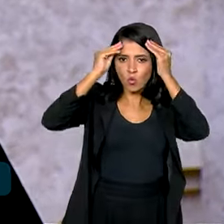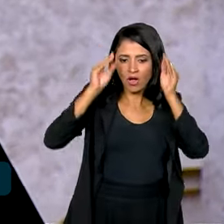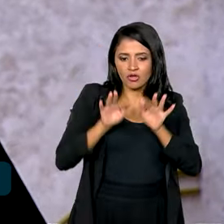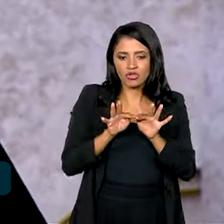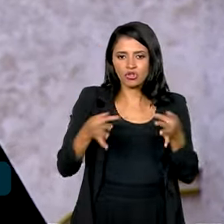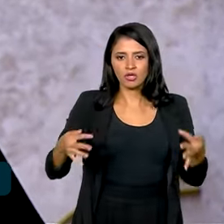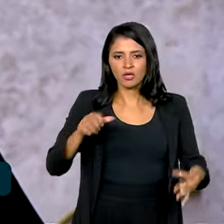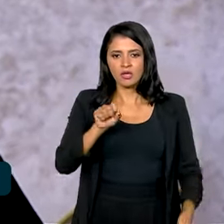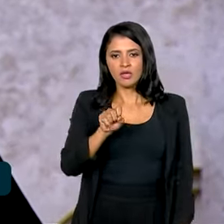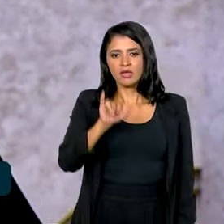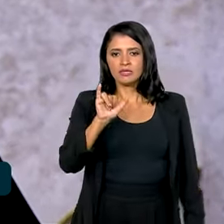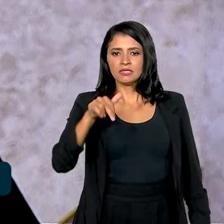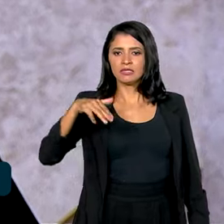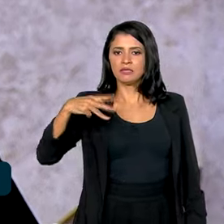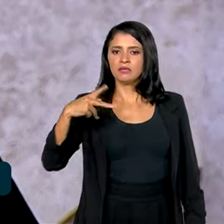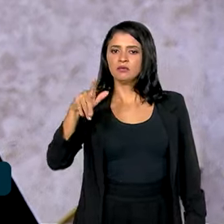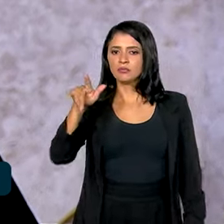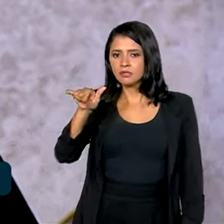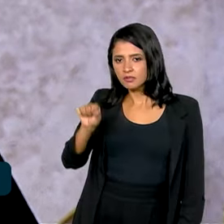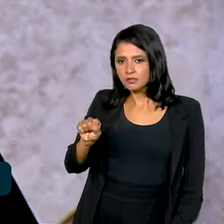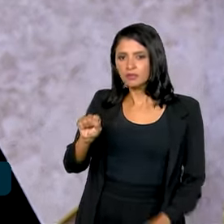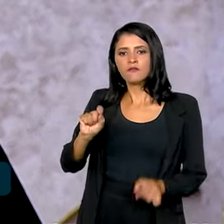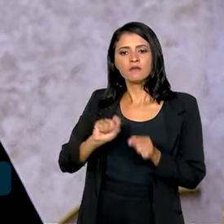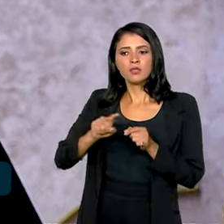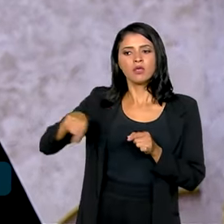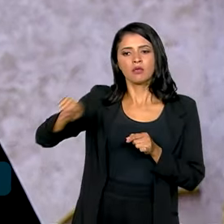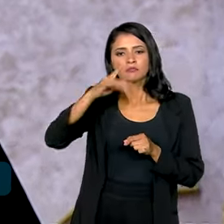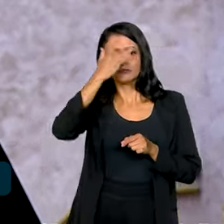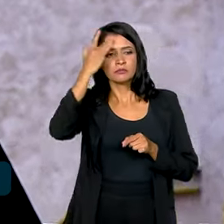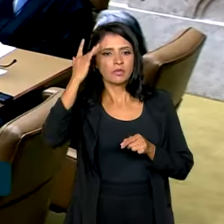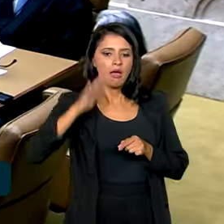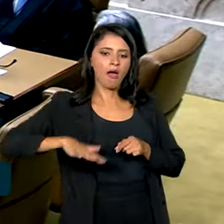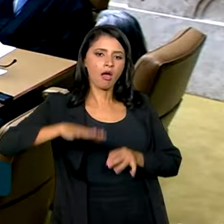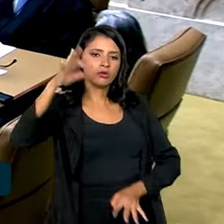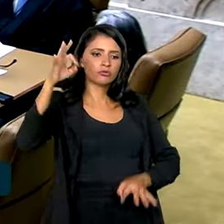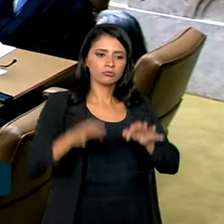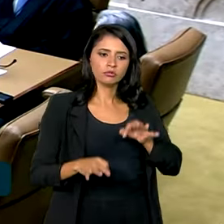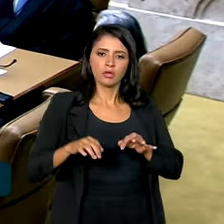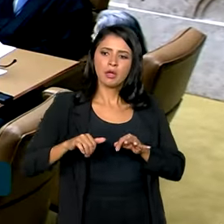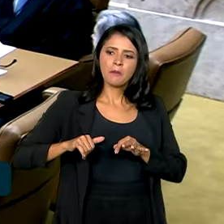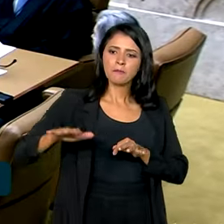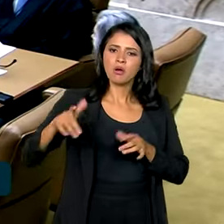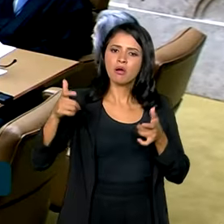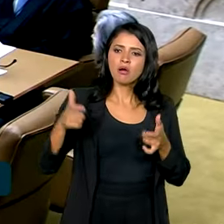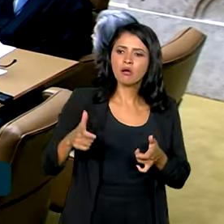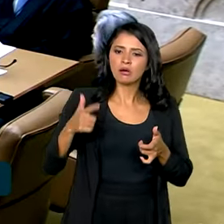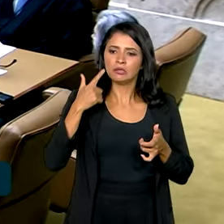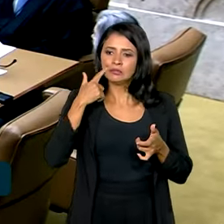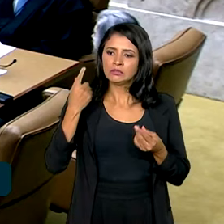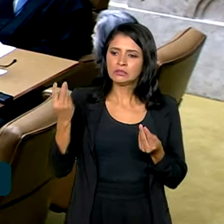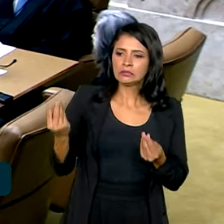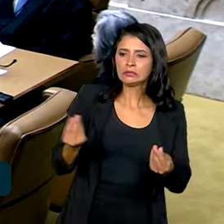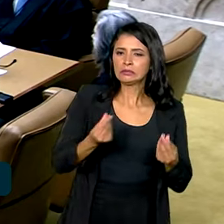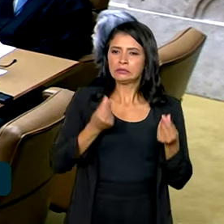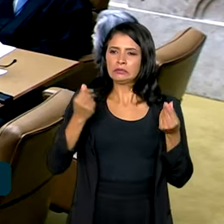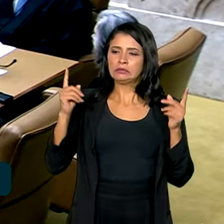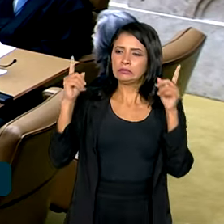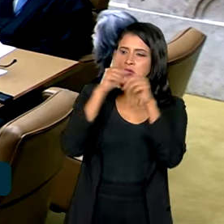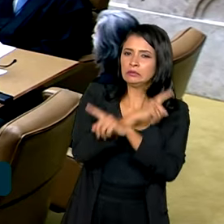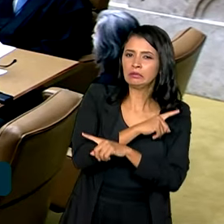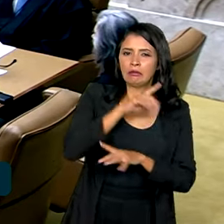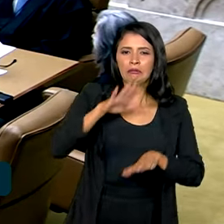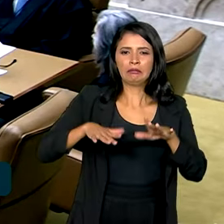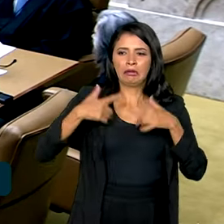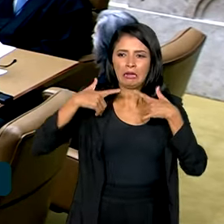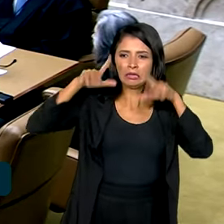simples e procurar fazer com que o mundo jurídico seja um mundo menos hermético, em que a linguagem muitas